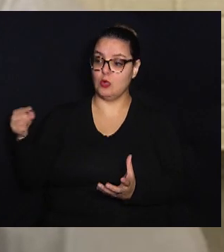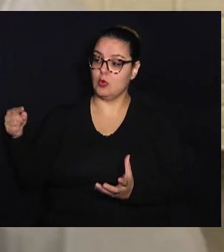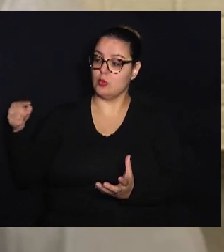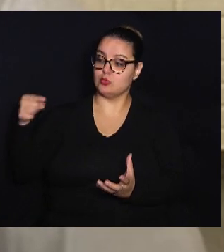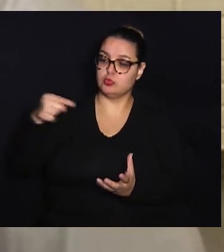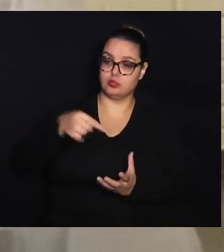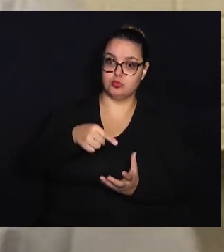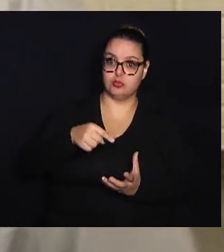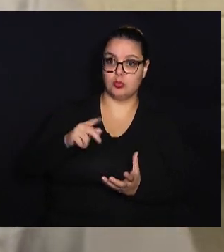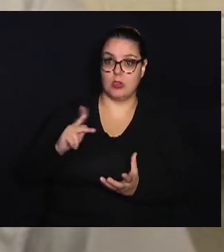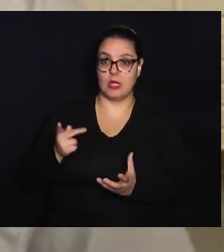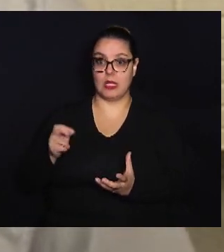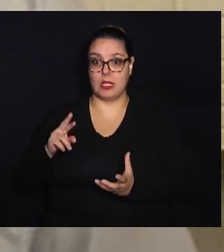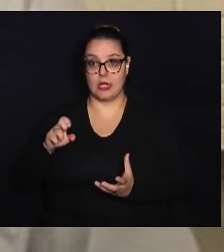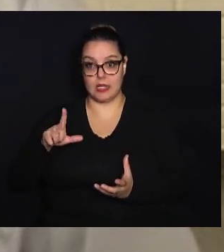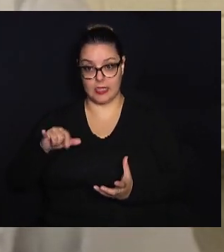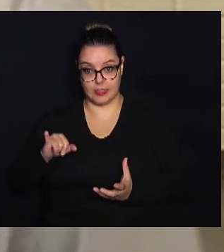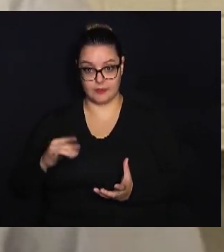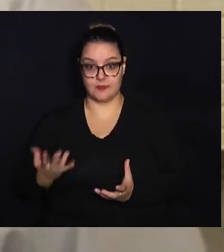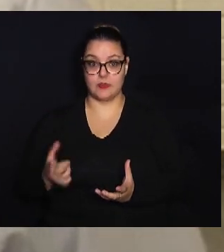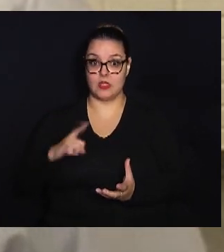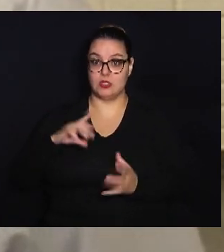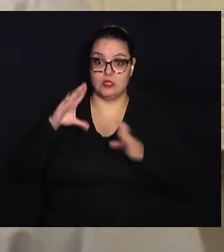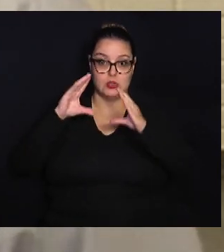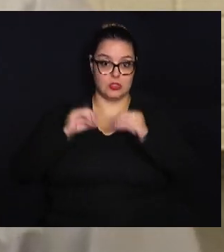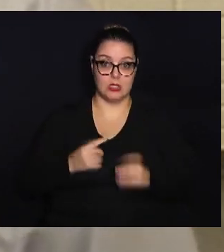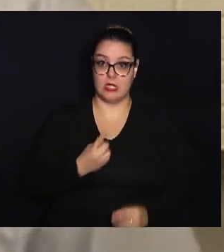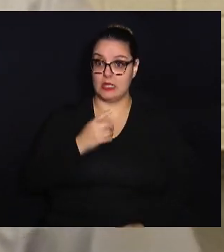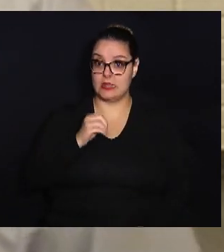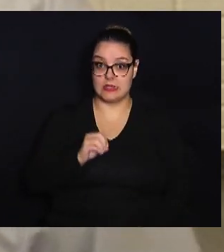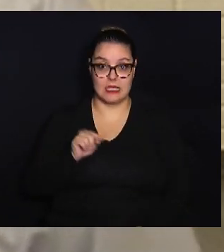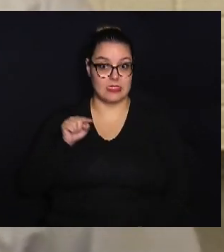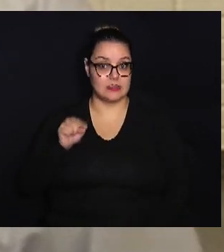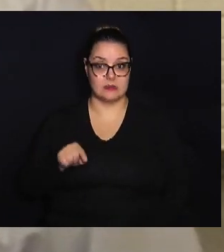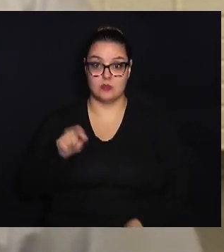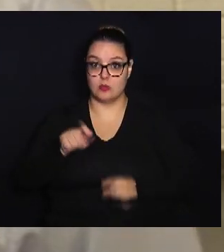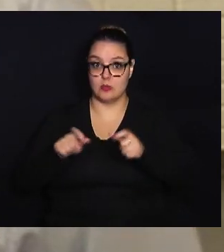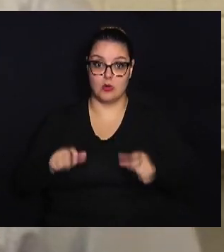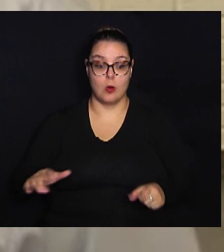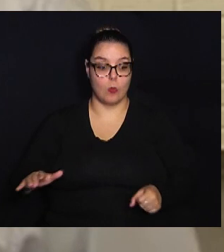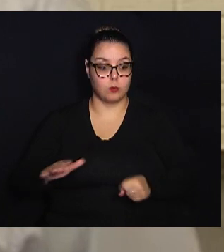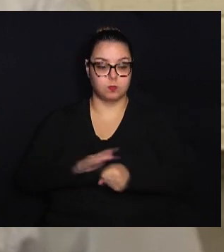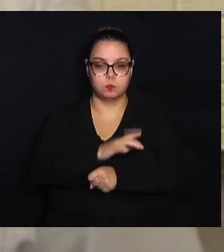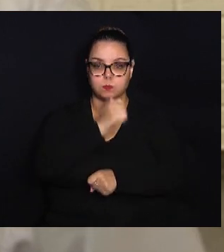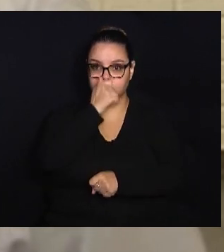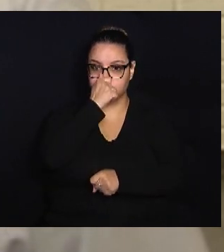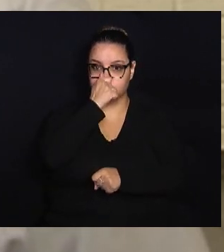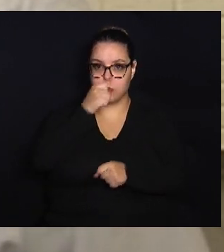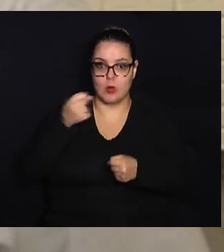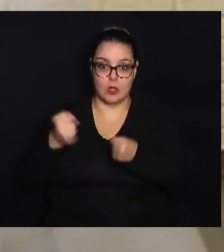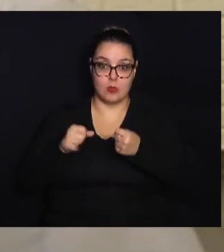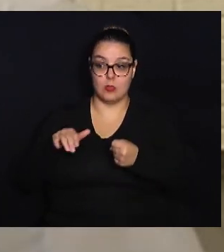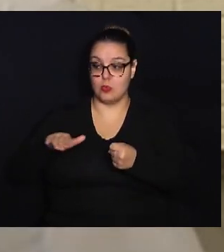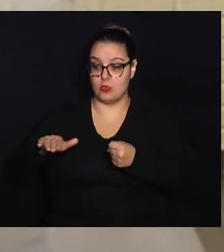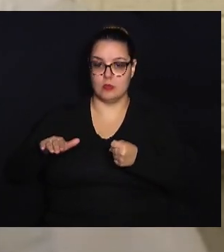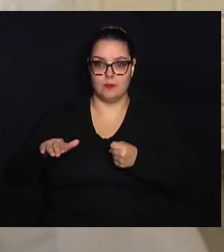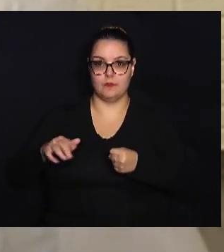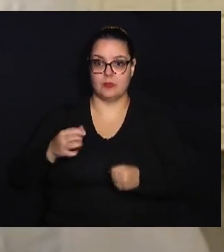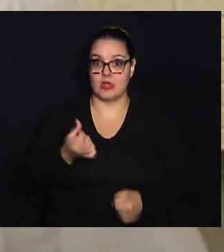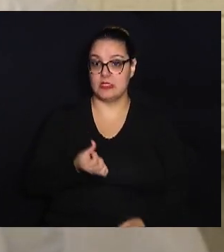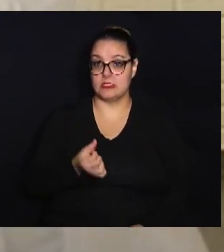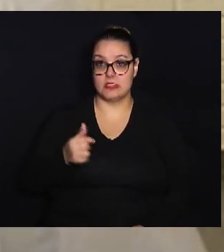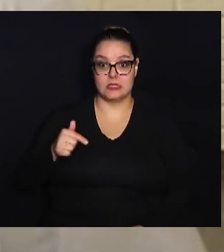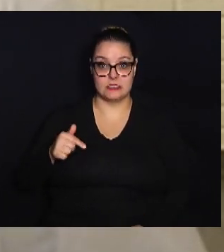Halley tinha a noite que você tinha 10.000 pessoas aqui o pessoal deixava os carros a